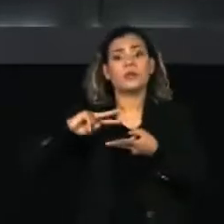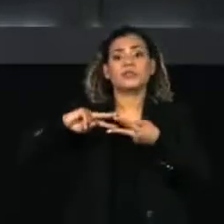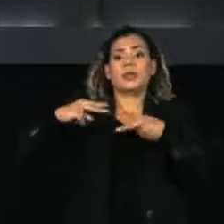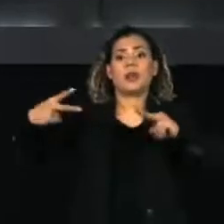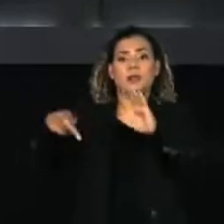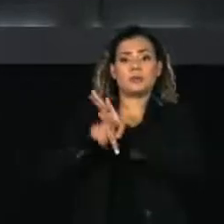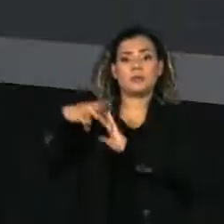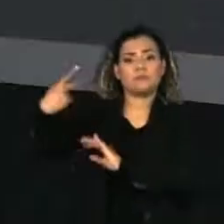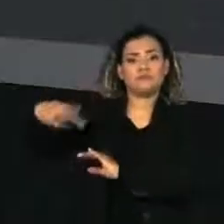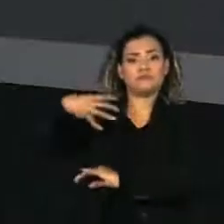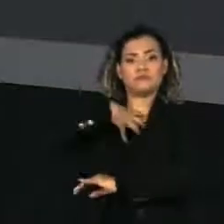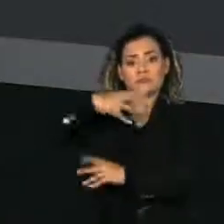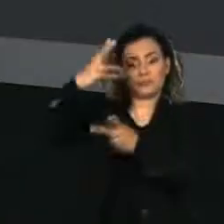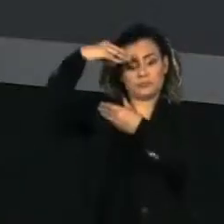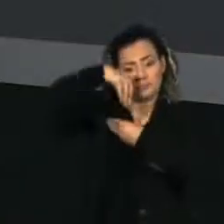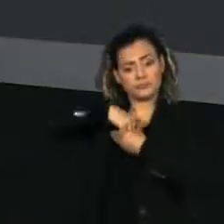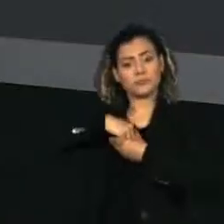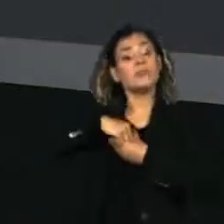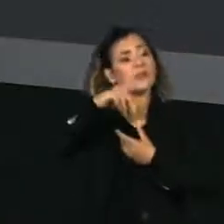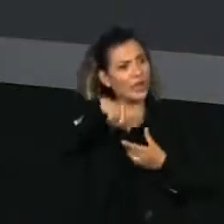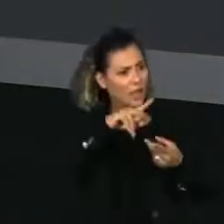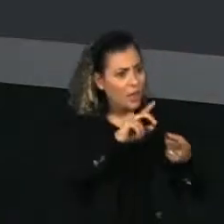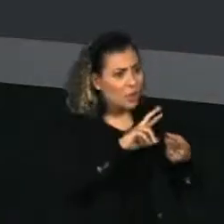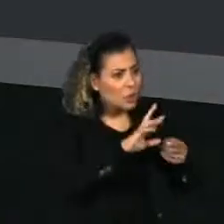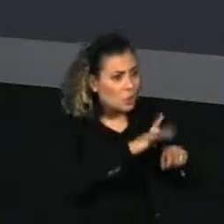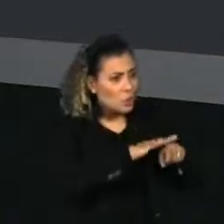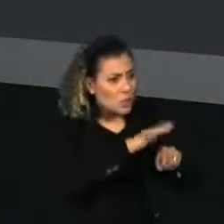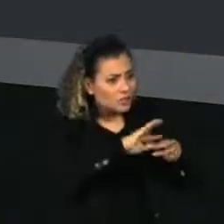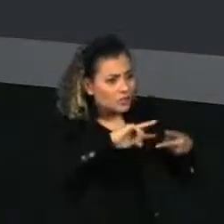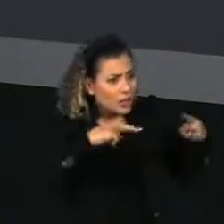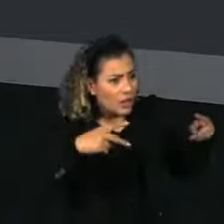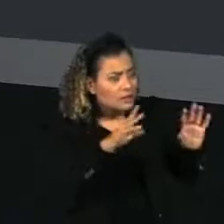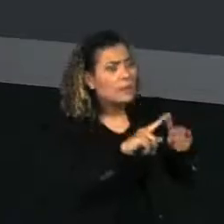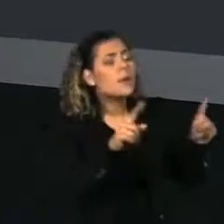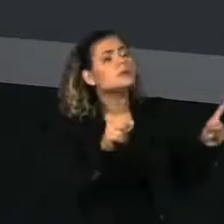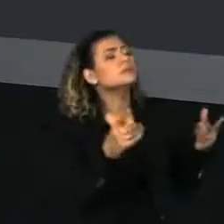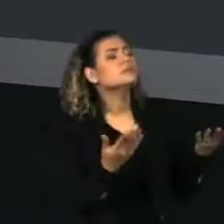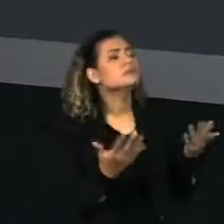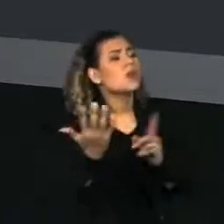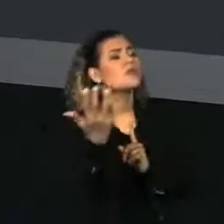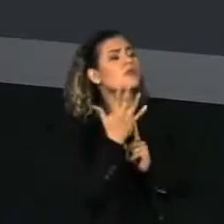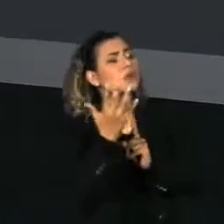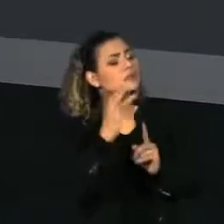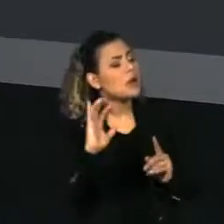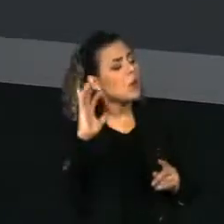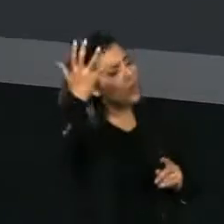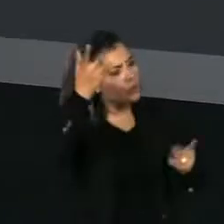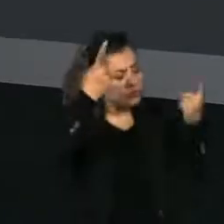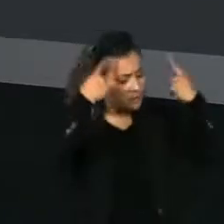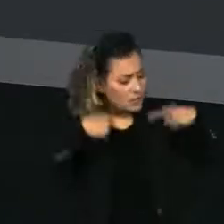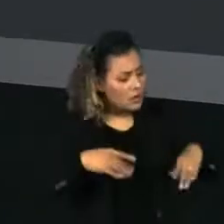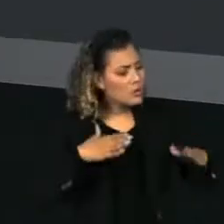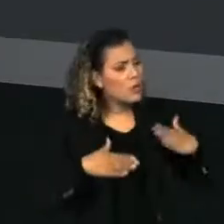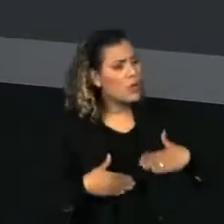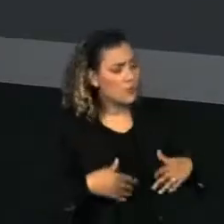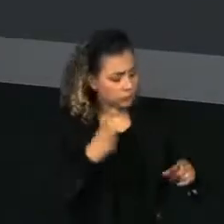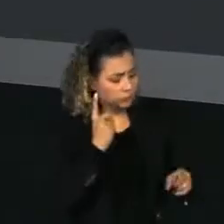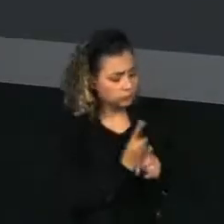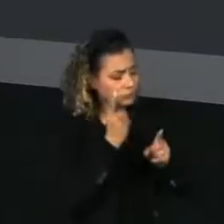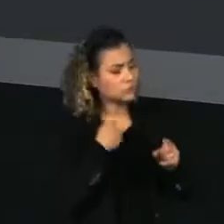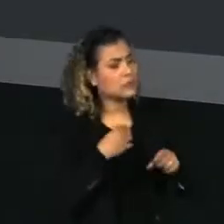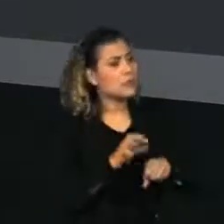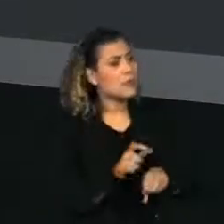geneticamente predisposta. É uma doença genética, mas quais fatores podem desencadear